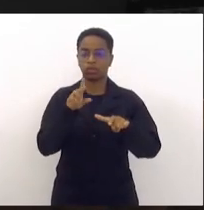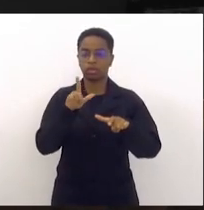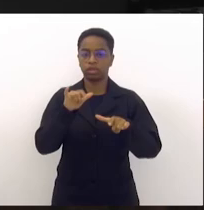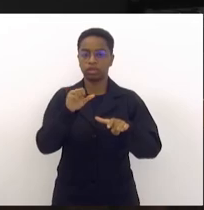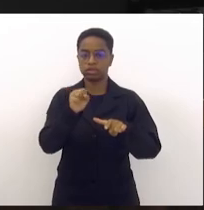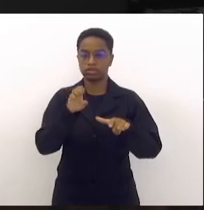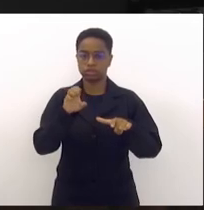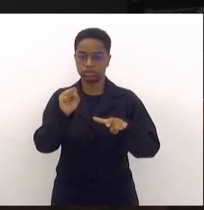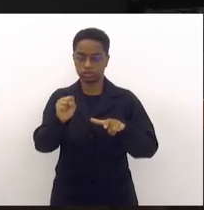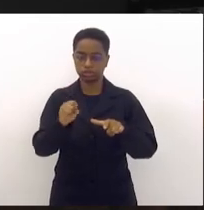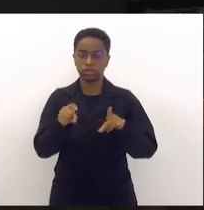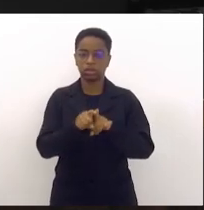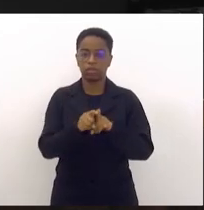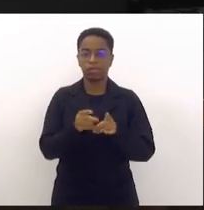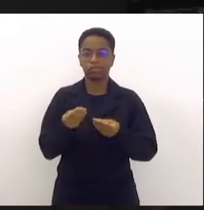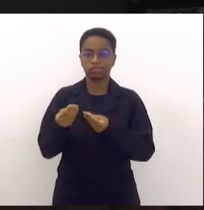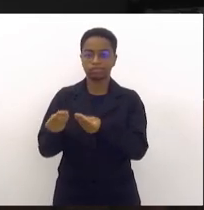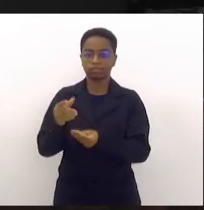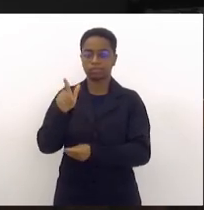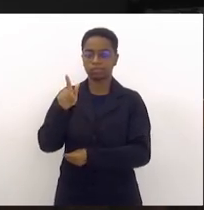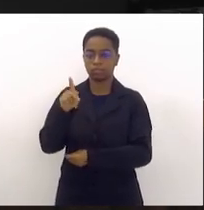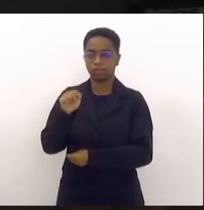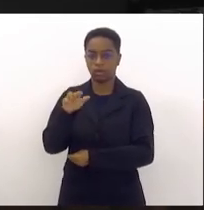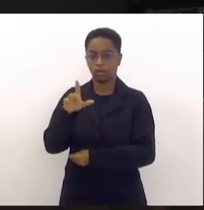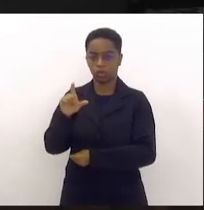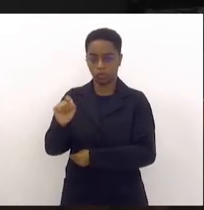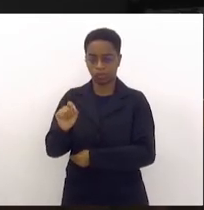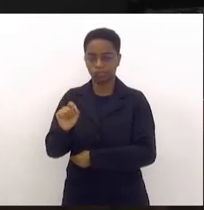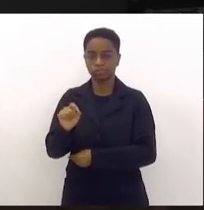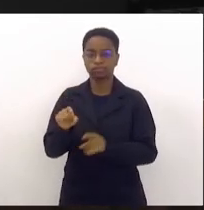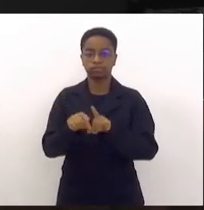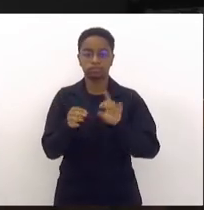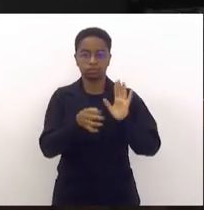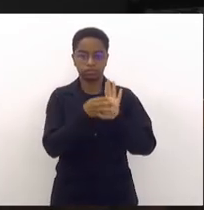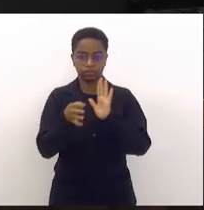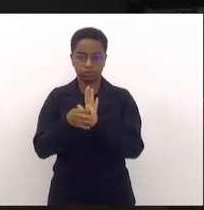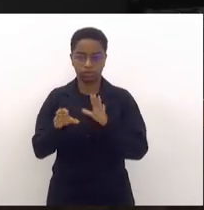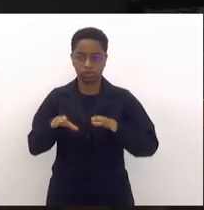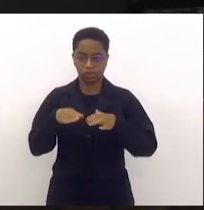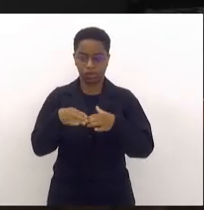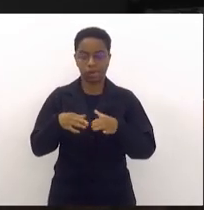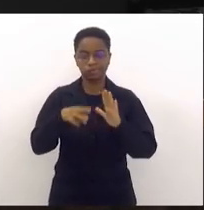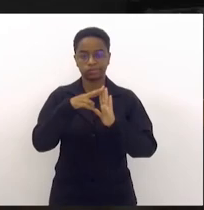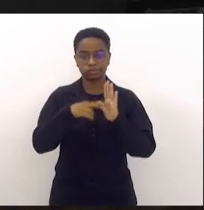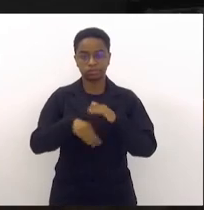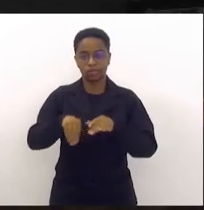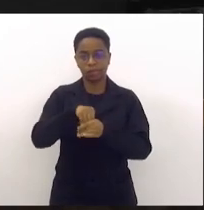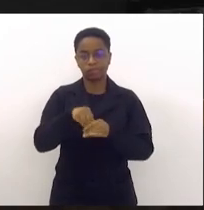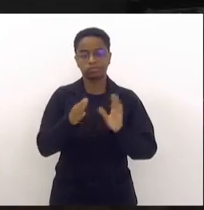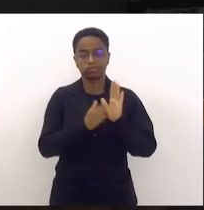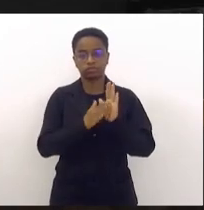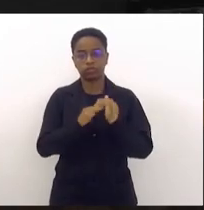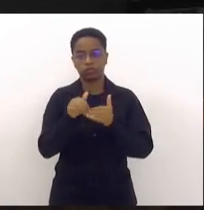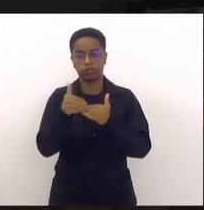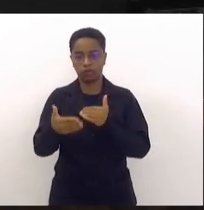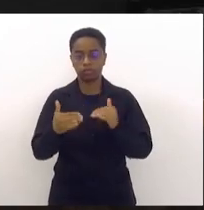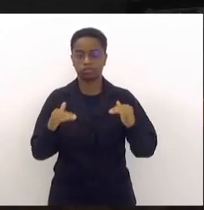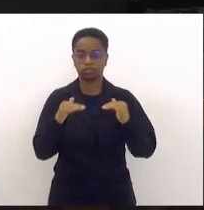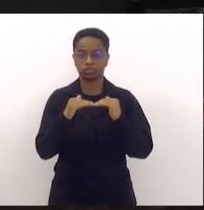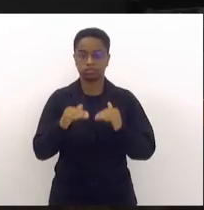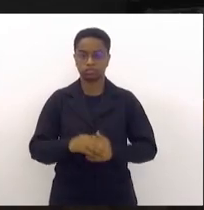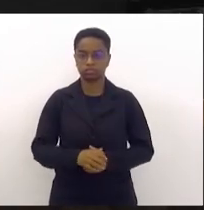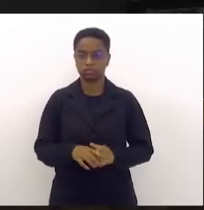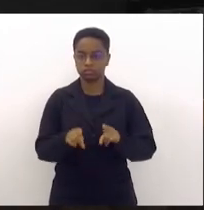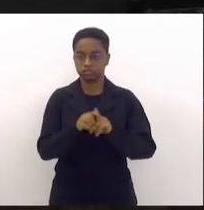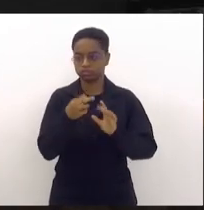ao senhor Paulo Sérgio Corrêa Miranda, pareceres das comissões novas internas e proposições externas, favorável.